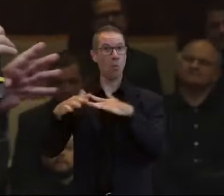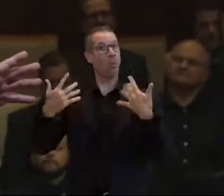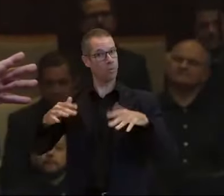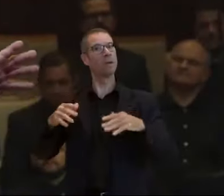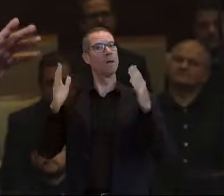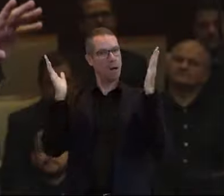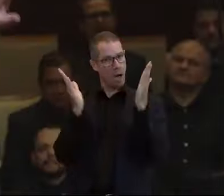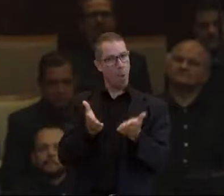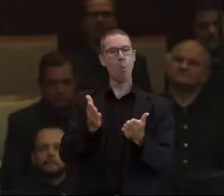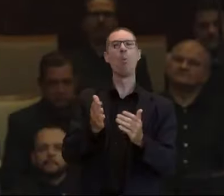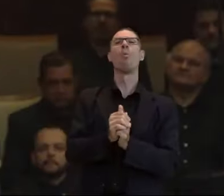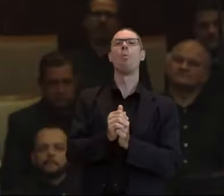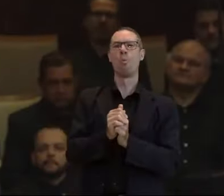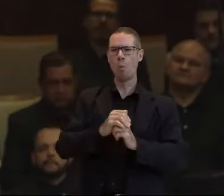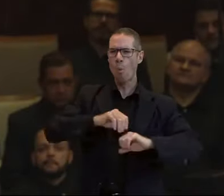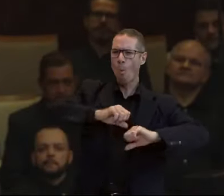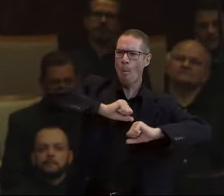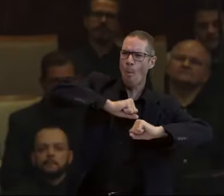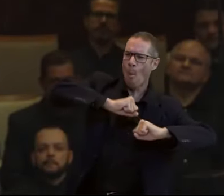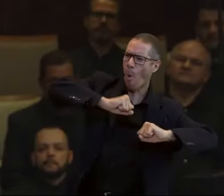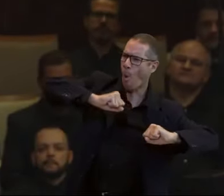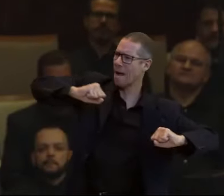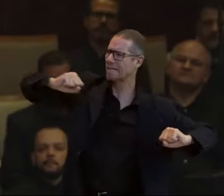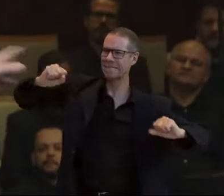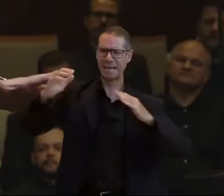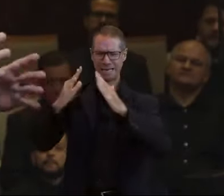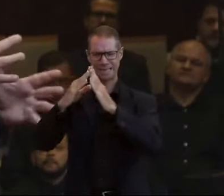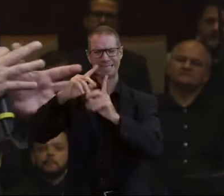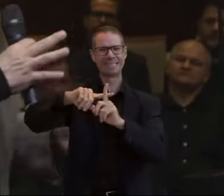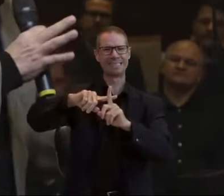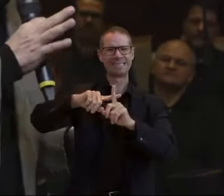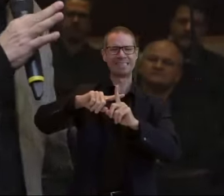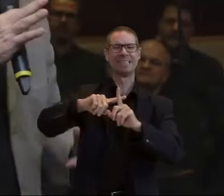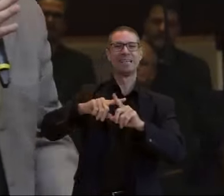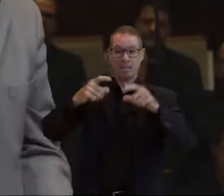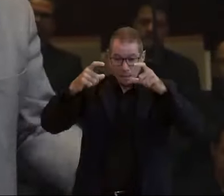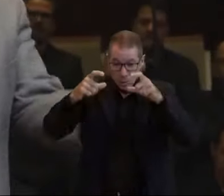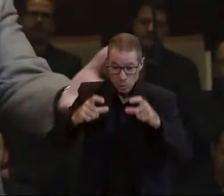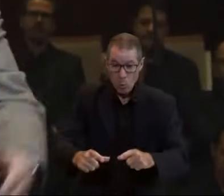aí agora eu quero olhar para a grandeza dessa igreja de Jesus. Eu falei sobre a igreja